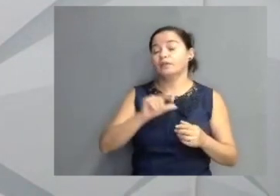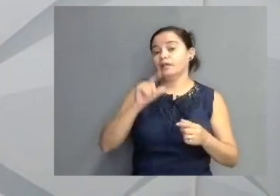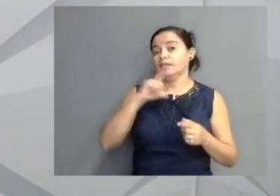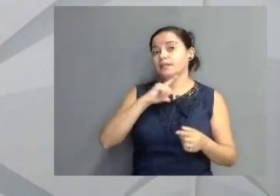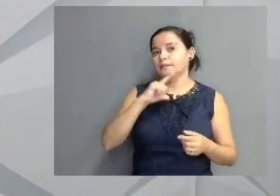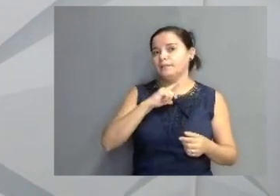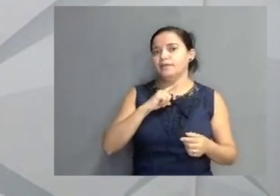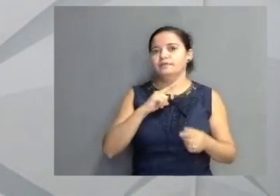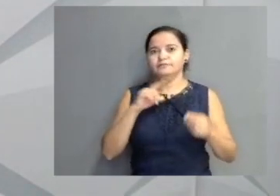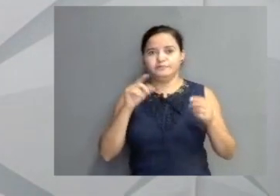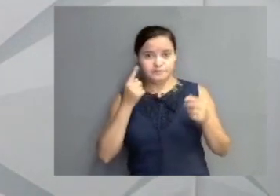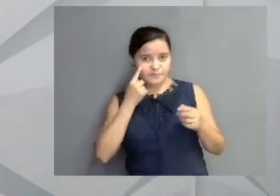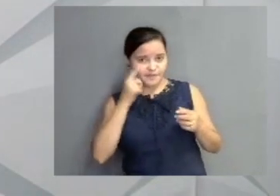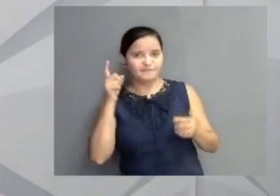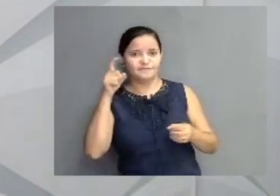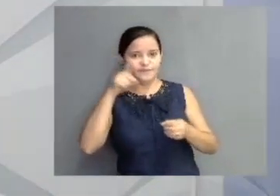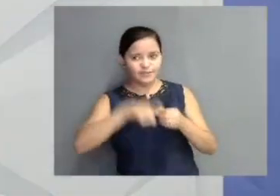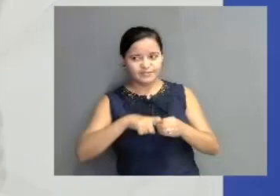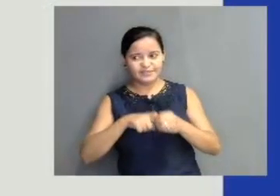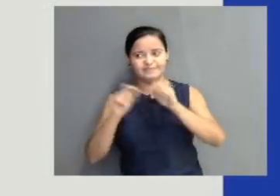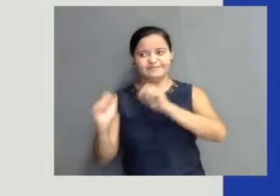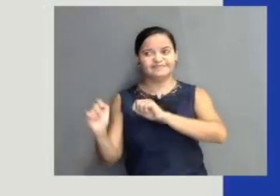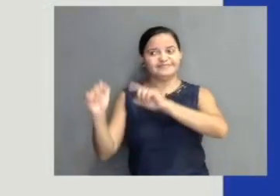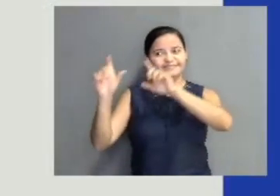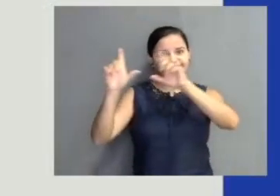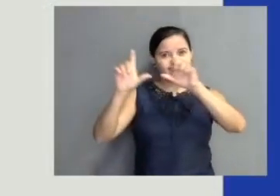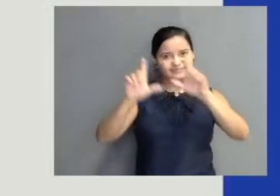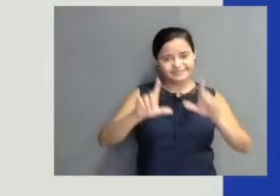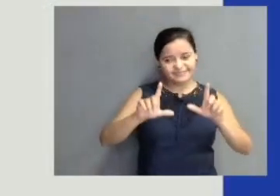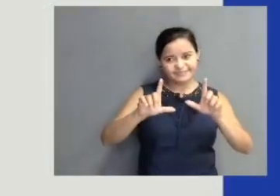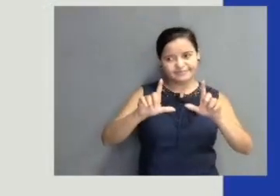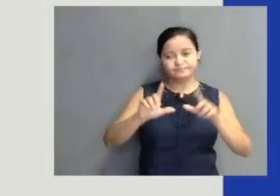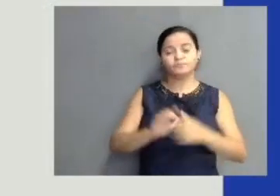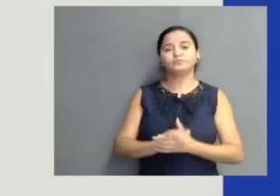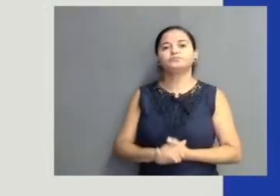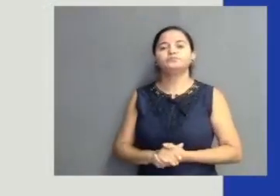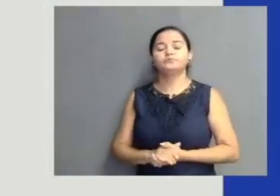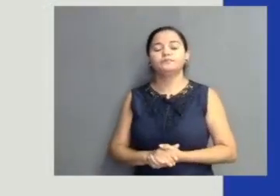tratando desses temas. Vamos voltar aqui para a nossa telinha para fazermos a leitura.